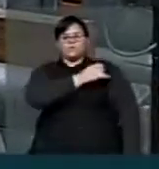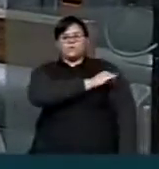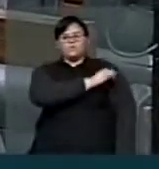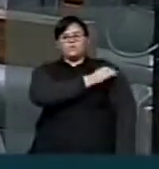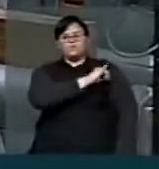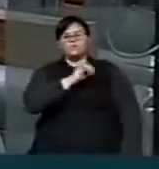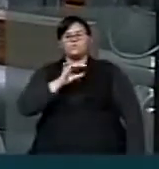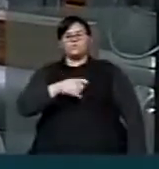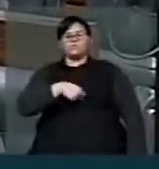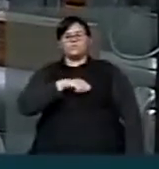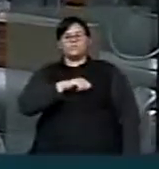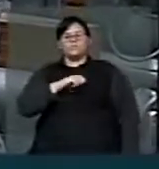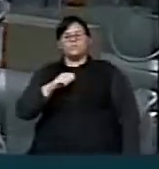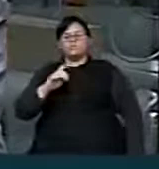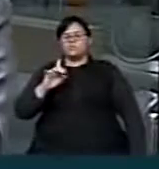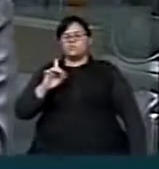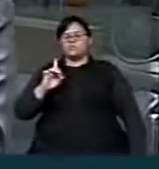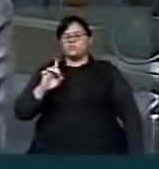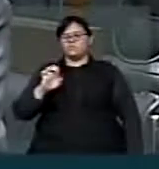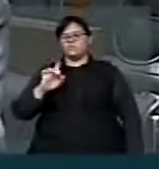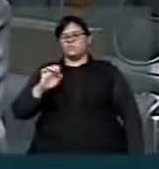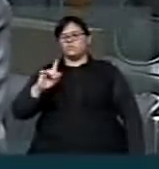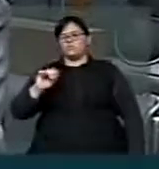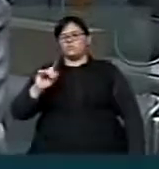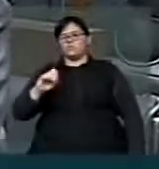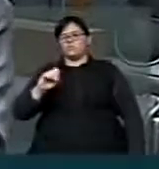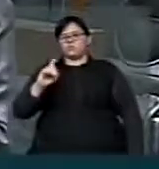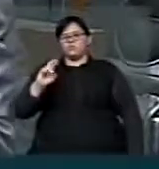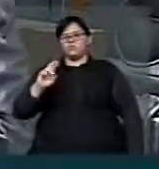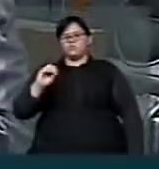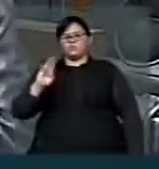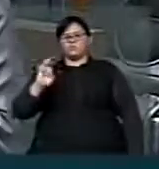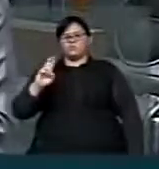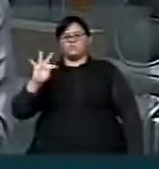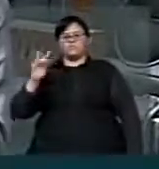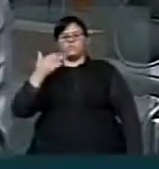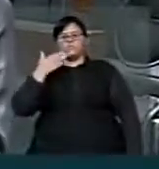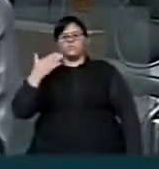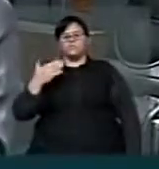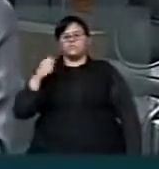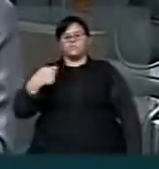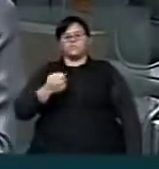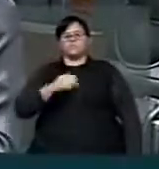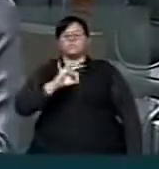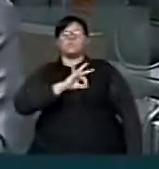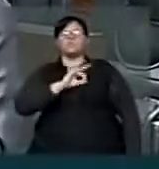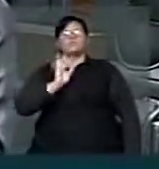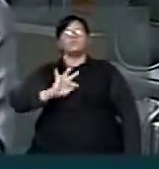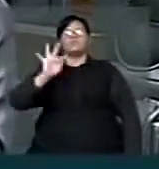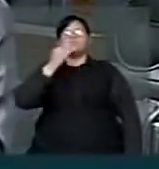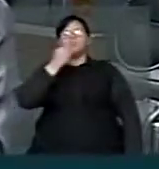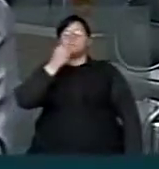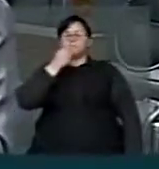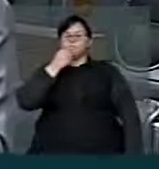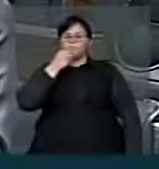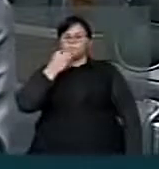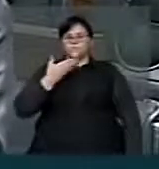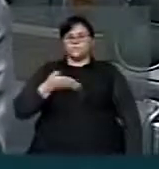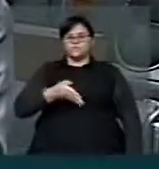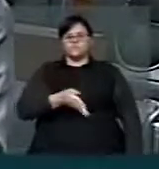delegado Roberto Cordeiro, solicitando que a Polícia Federal pudesse entrar